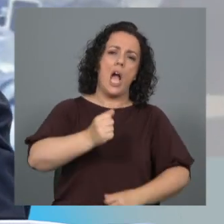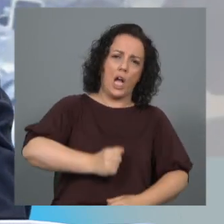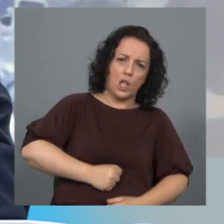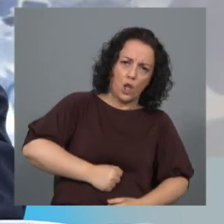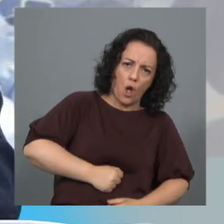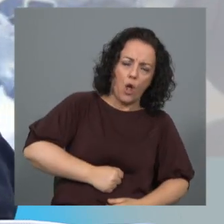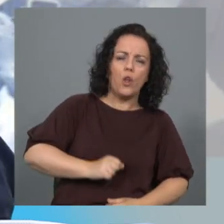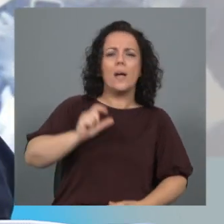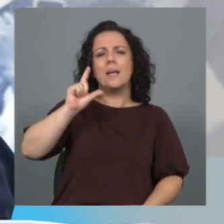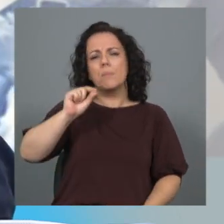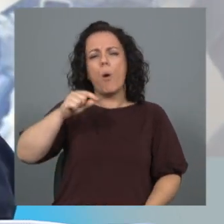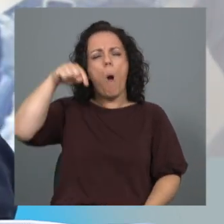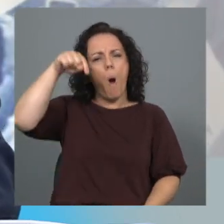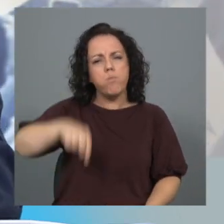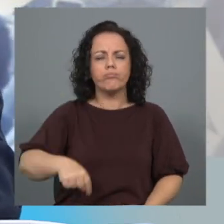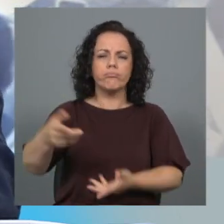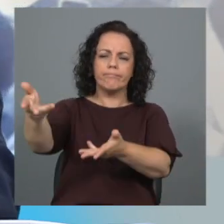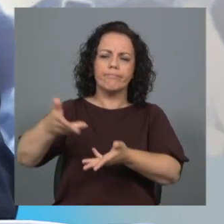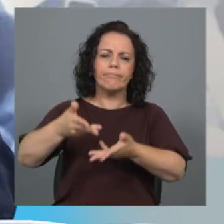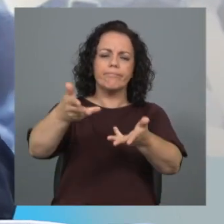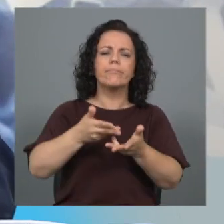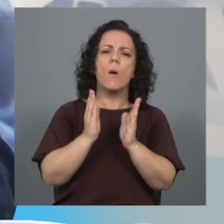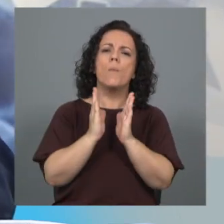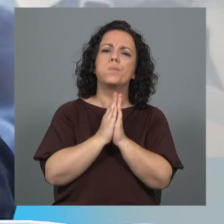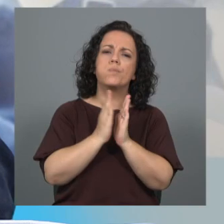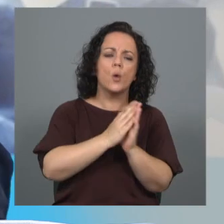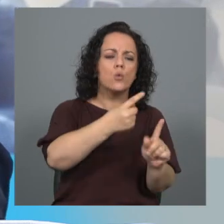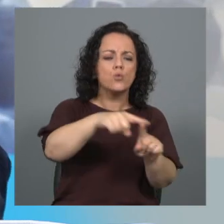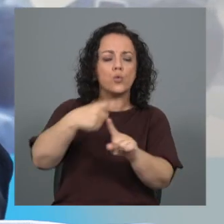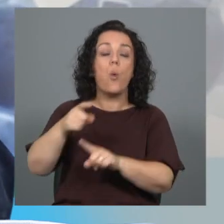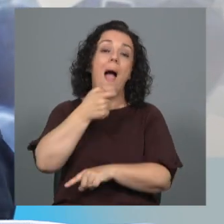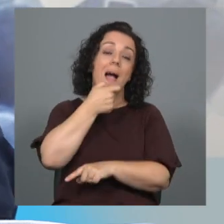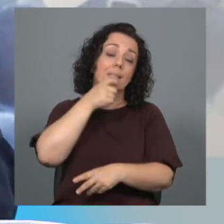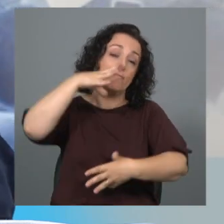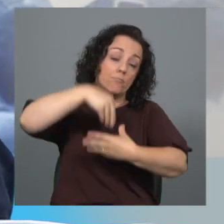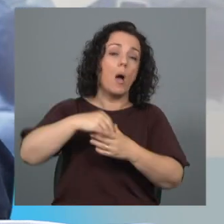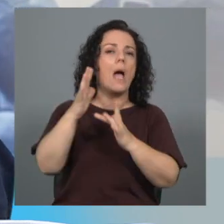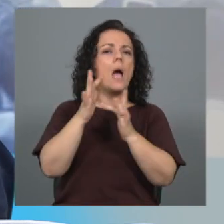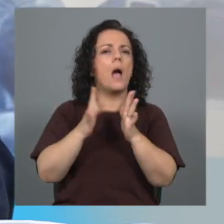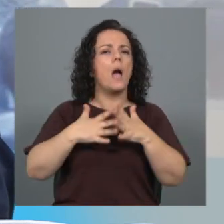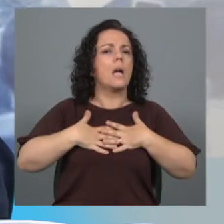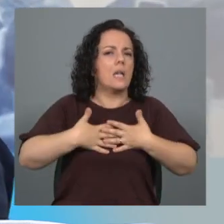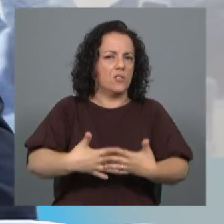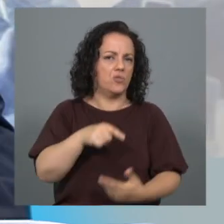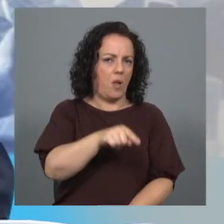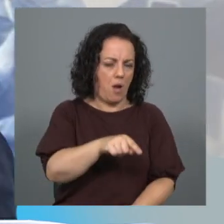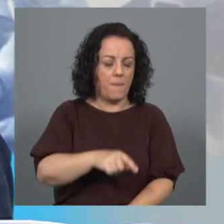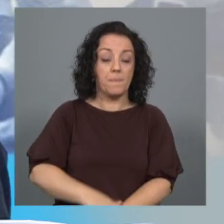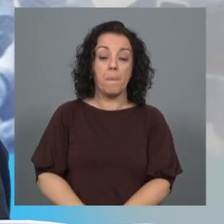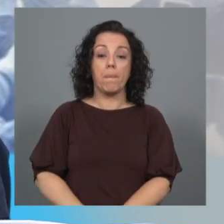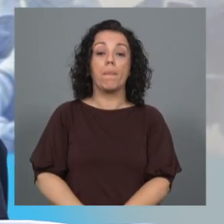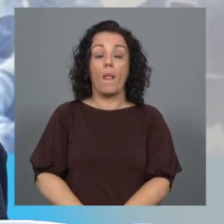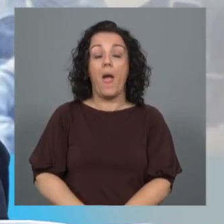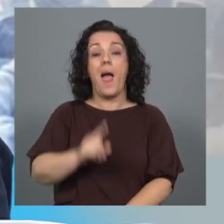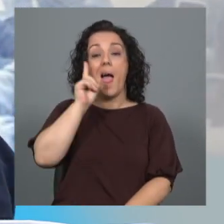envolvesse desde logo outras denominações, outras confissões cristãs. Até porque ela sabia, e isso acaba por vir também